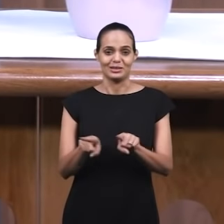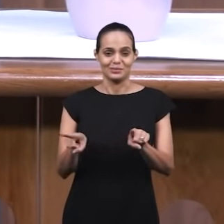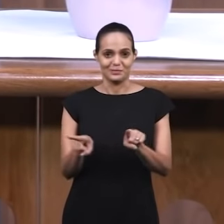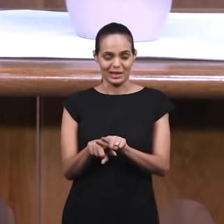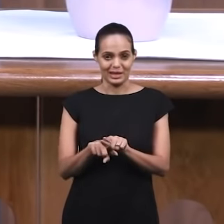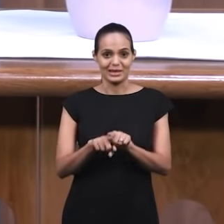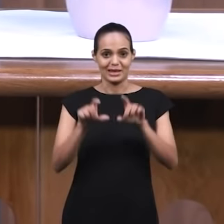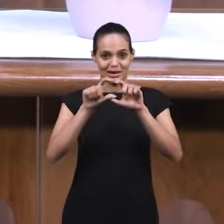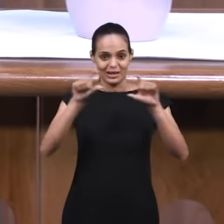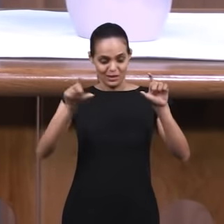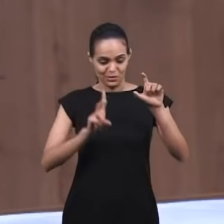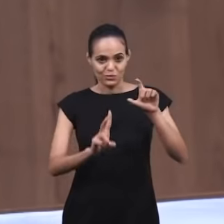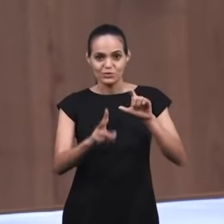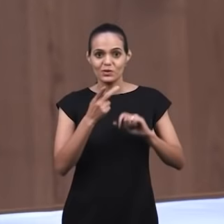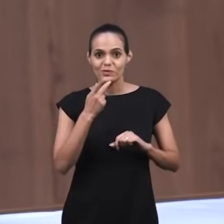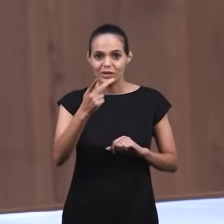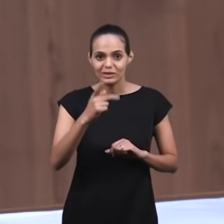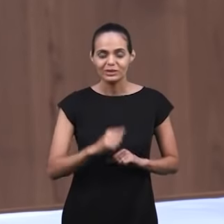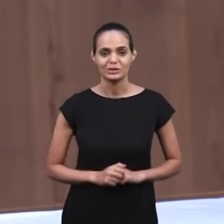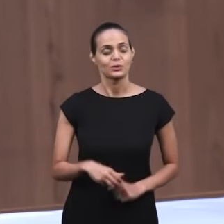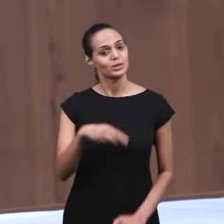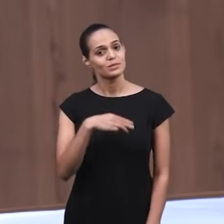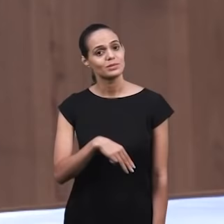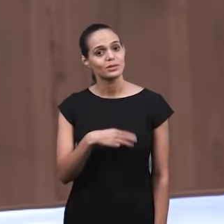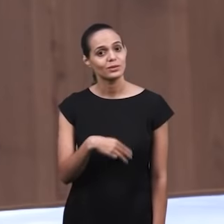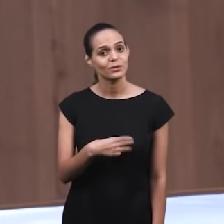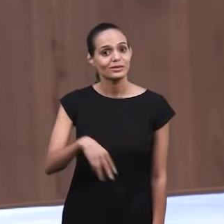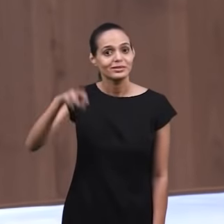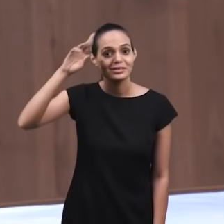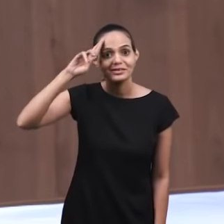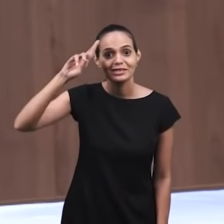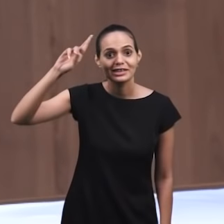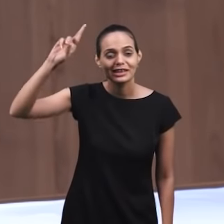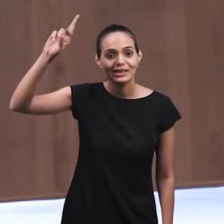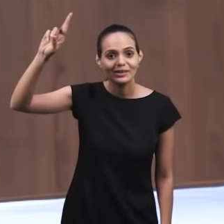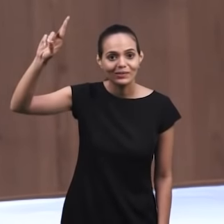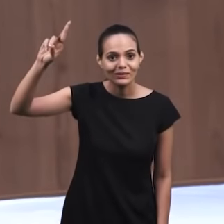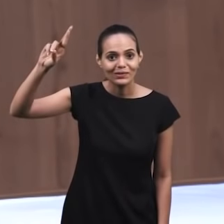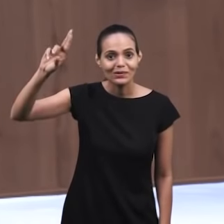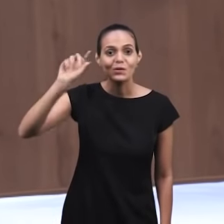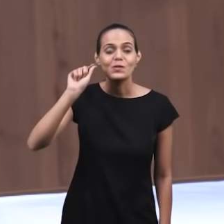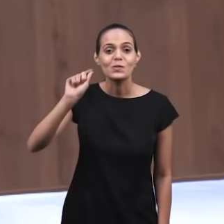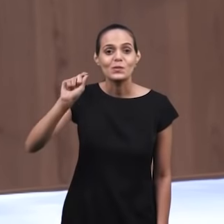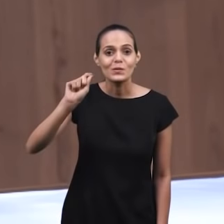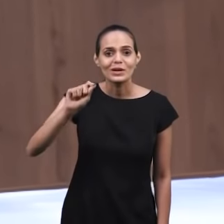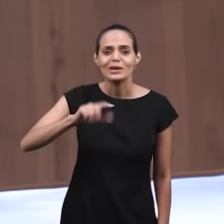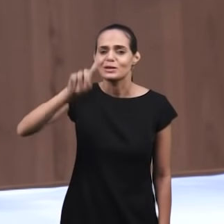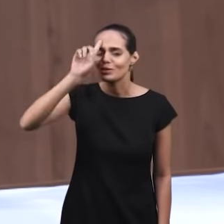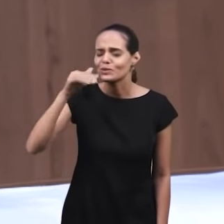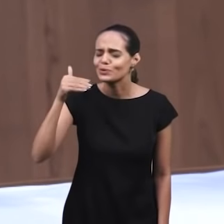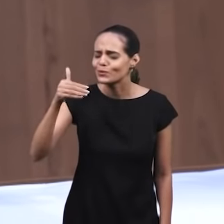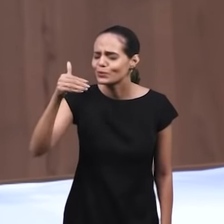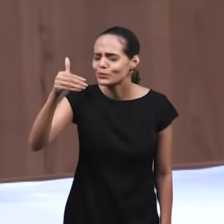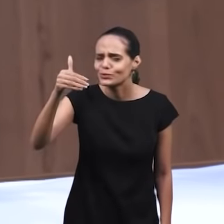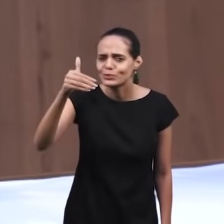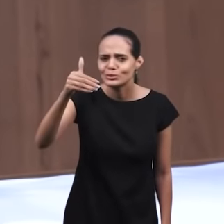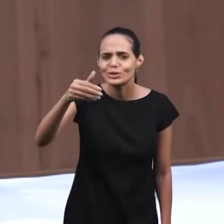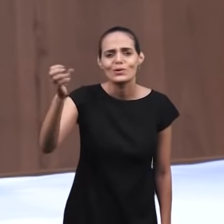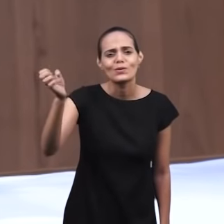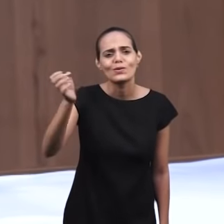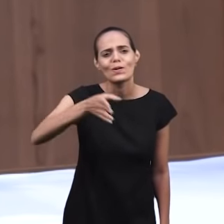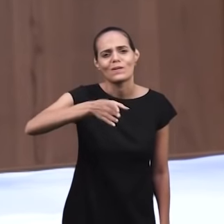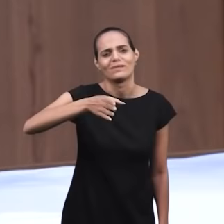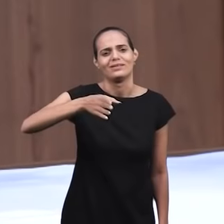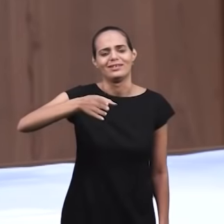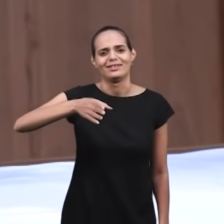dizendo, ele diz que as misericórdias do Senhor, elas são novas a cada manhã. Ou seja,